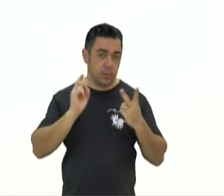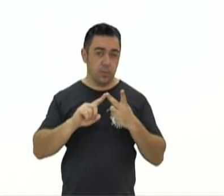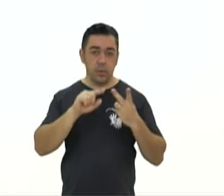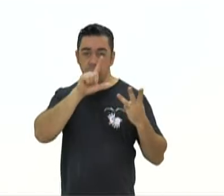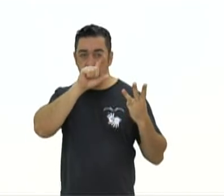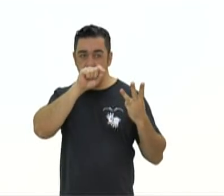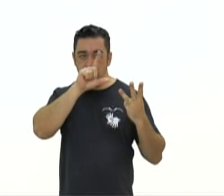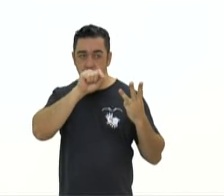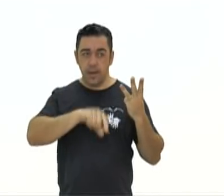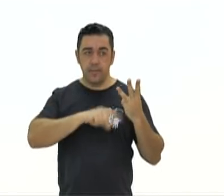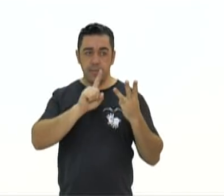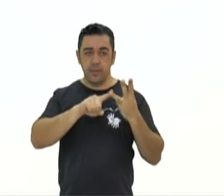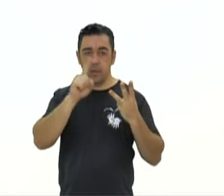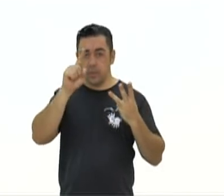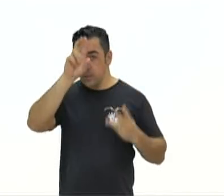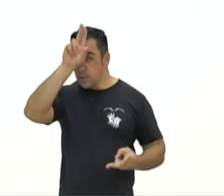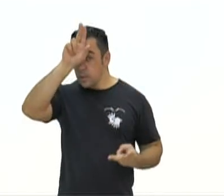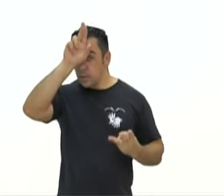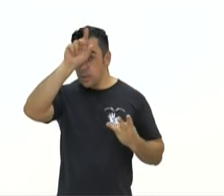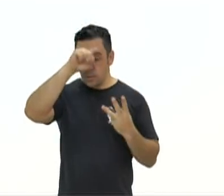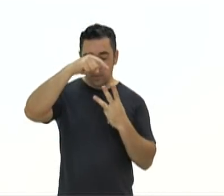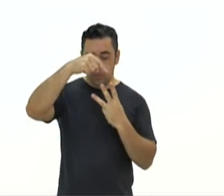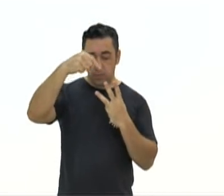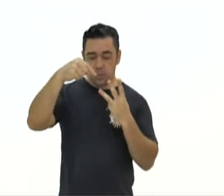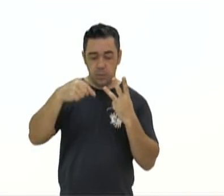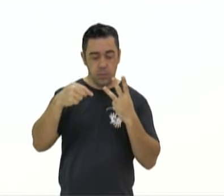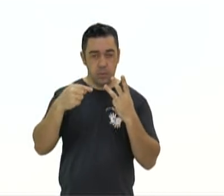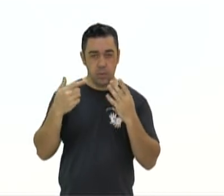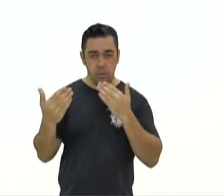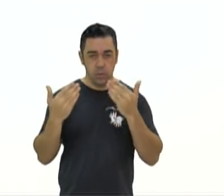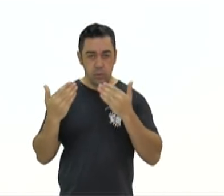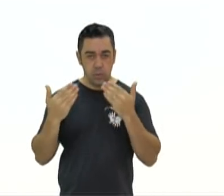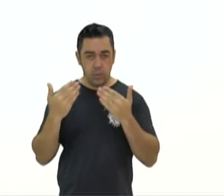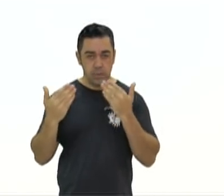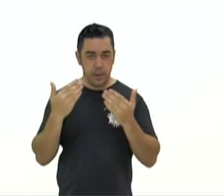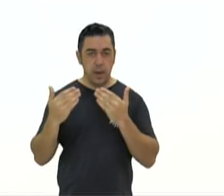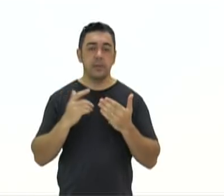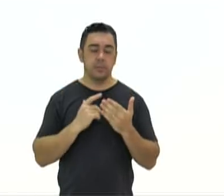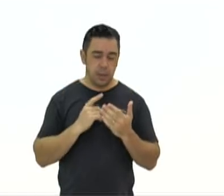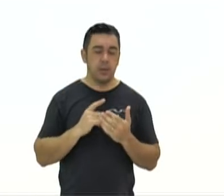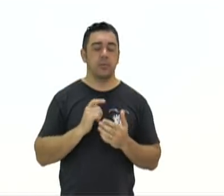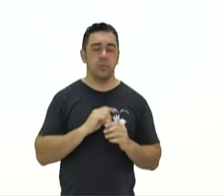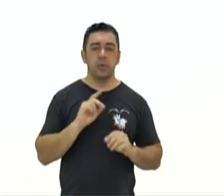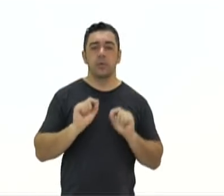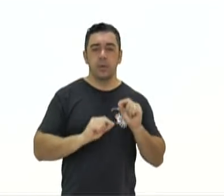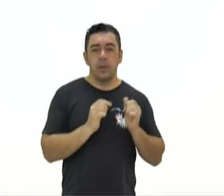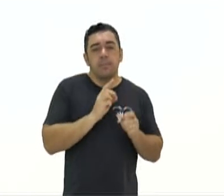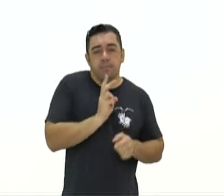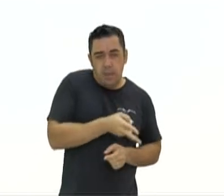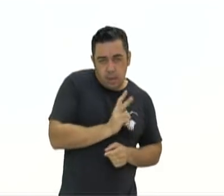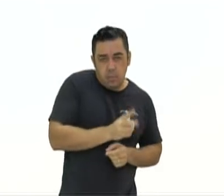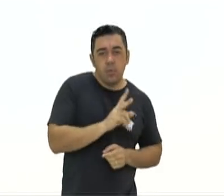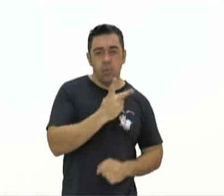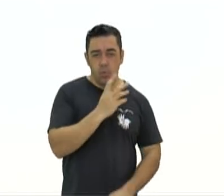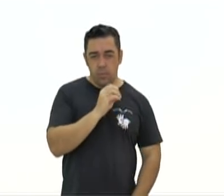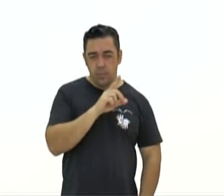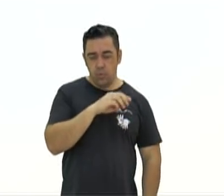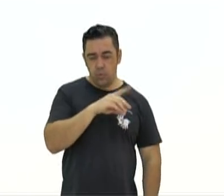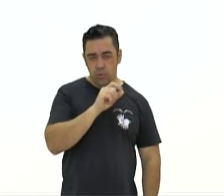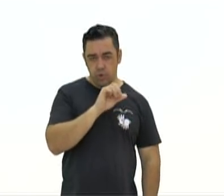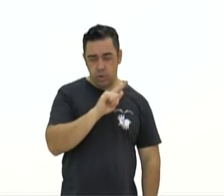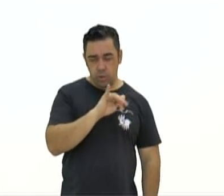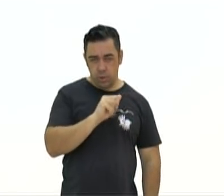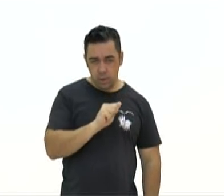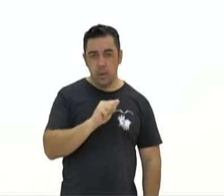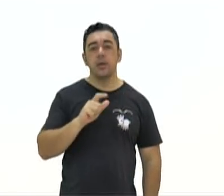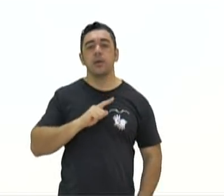asa de um inseto. Se eu comparar as 3 agora, eu tenho tanto analogia quanto homologia. Vamos achar junto aqui. A asa de um morcego e